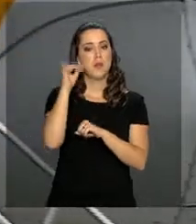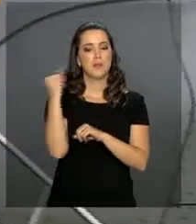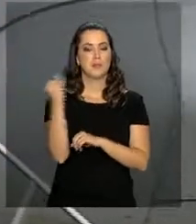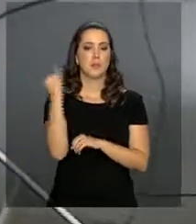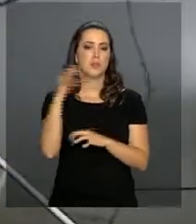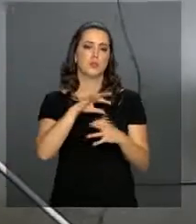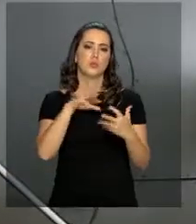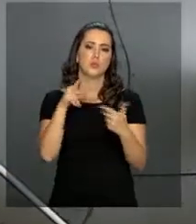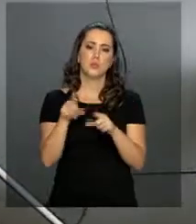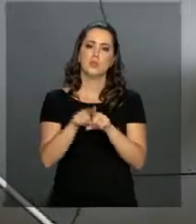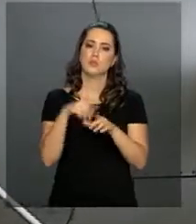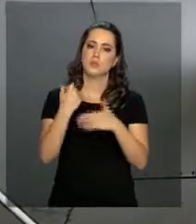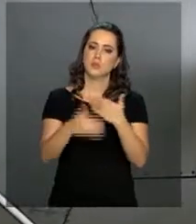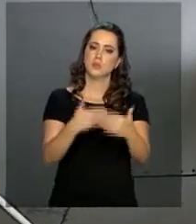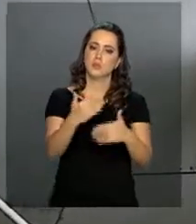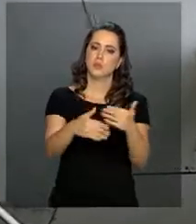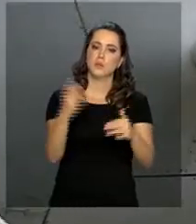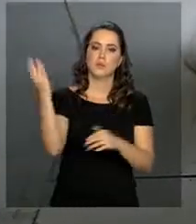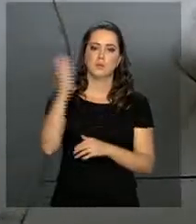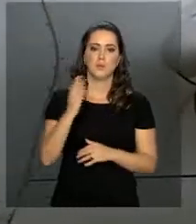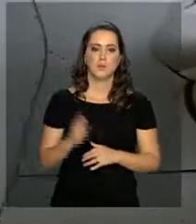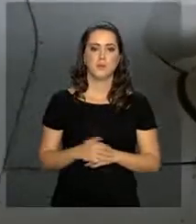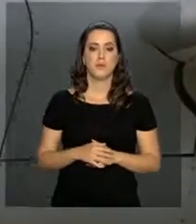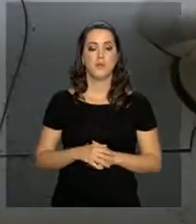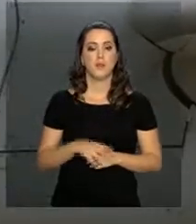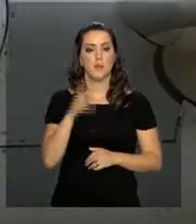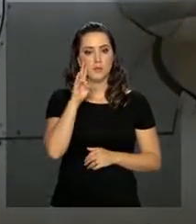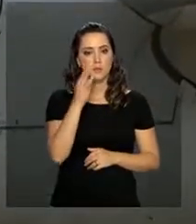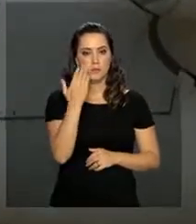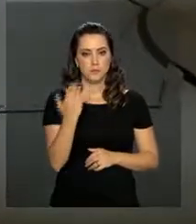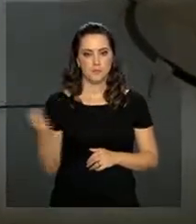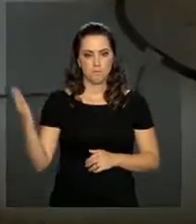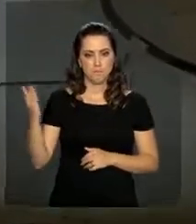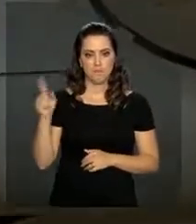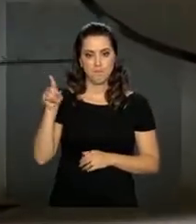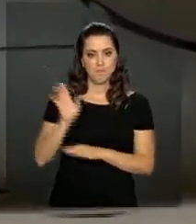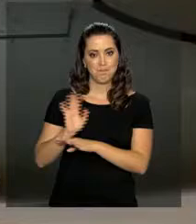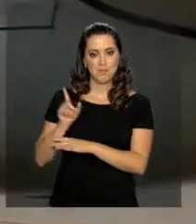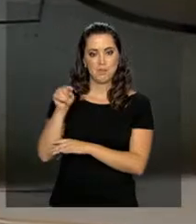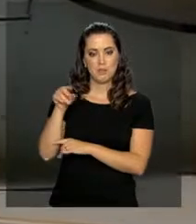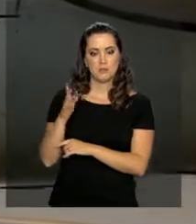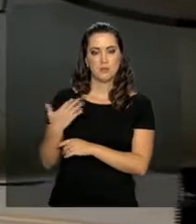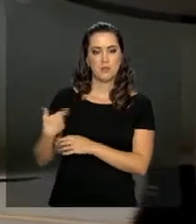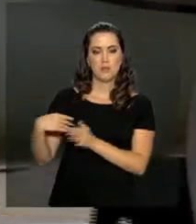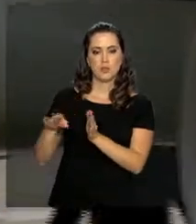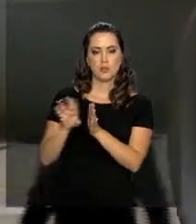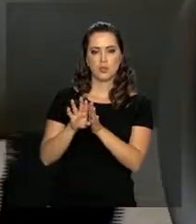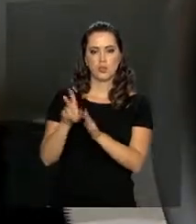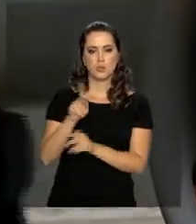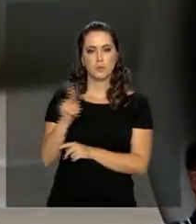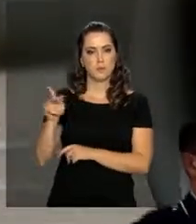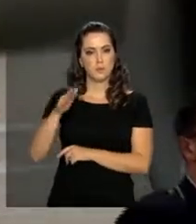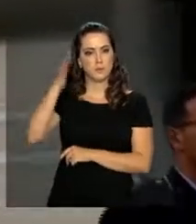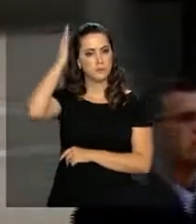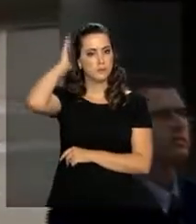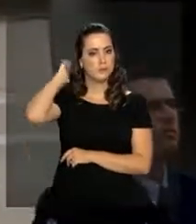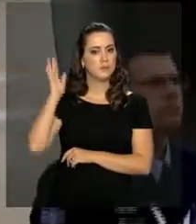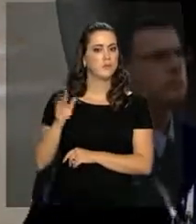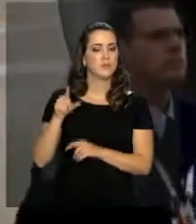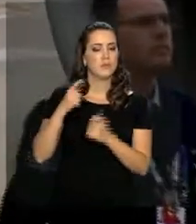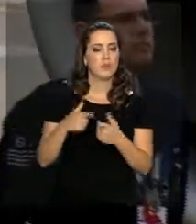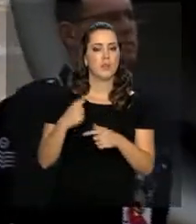do mundo e também em desenvolvimento como o brasil você vê aí as imagens do desembarque do aeroporto